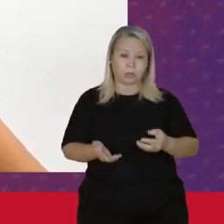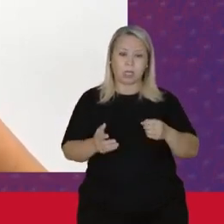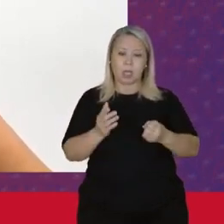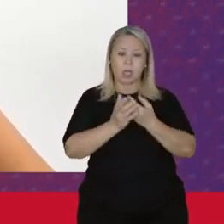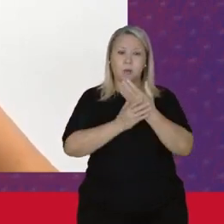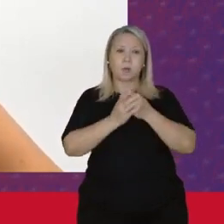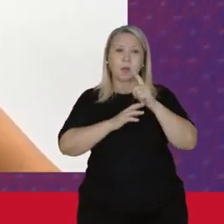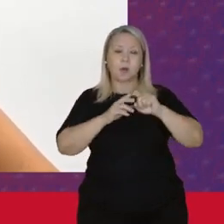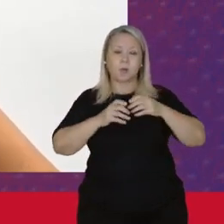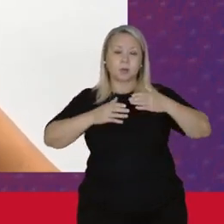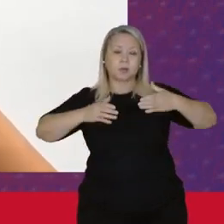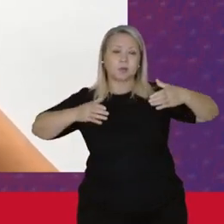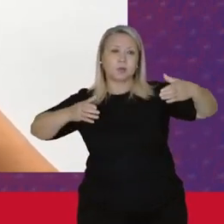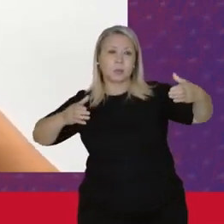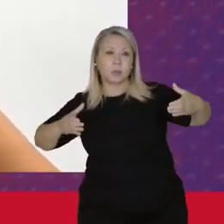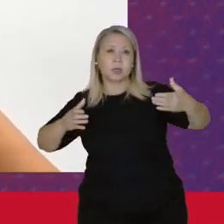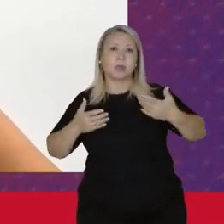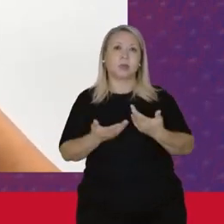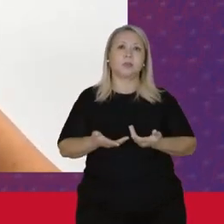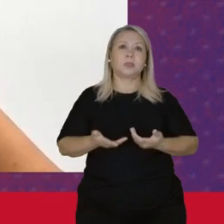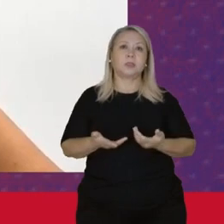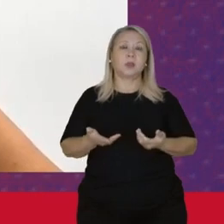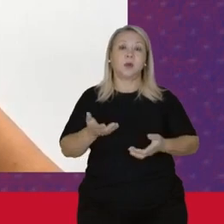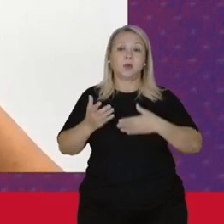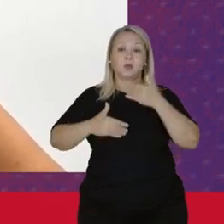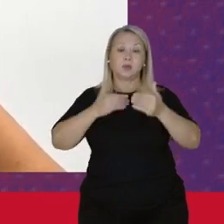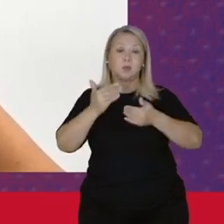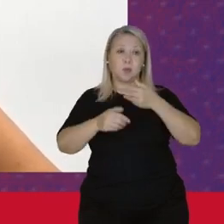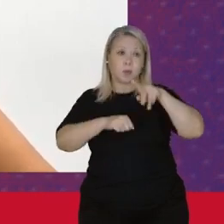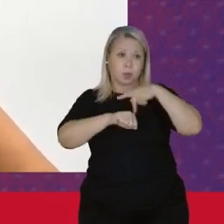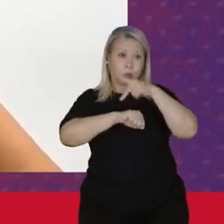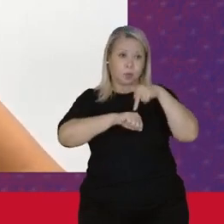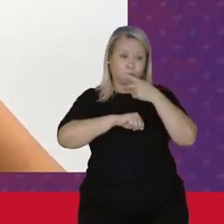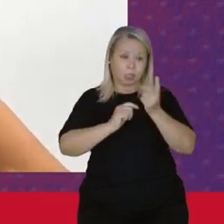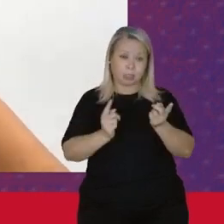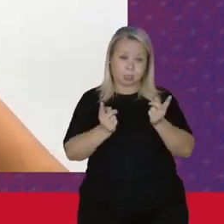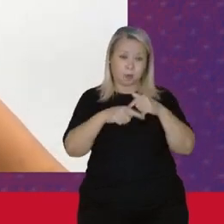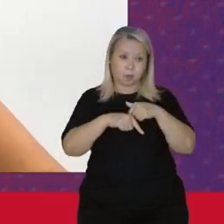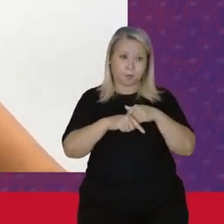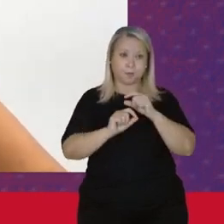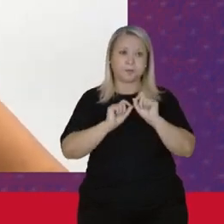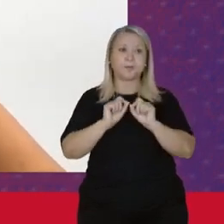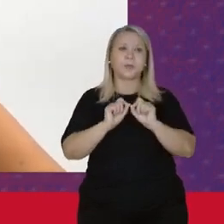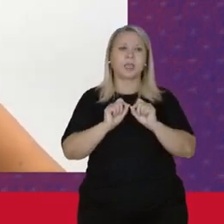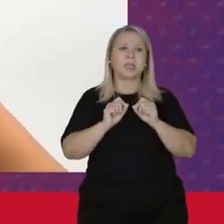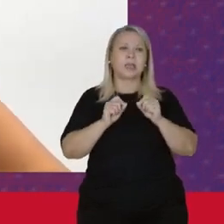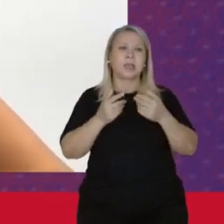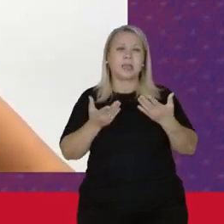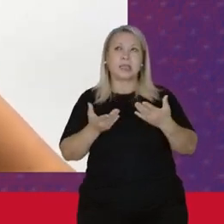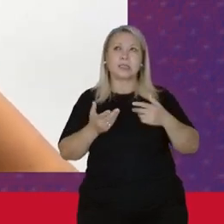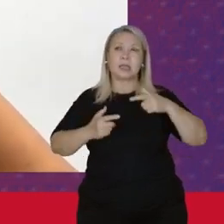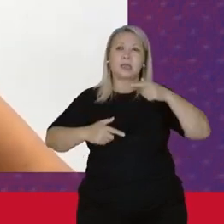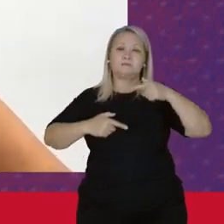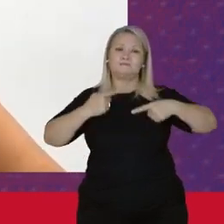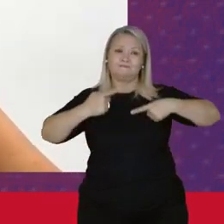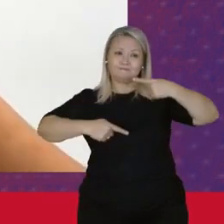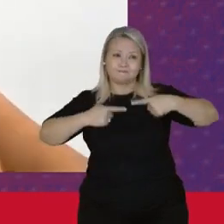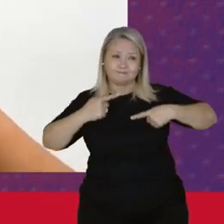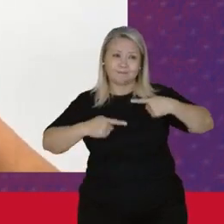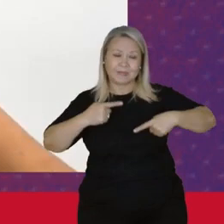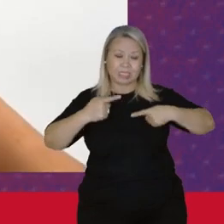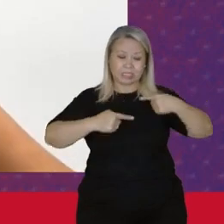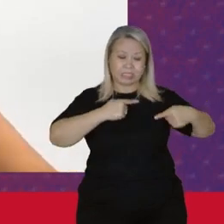em larga escala, é ser contra o crescimento e desenvolvimento do país. Então, acho que esse é o grande debate, né, e